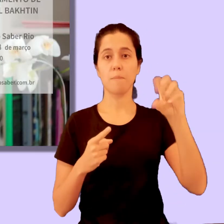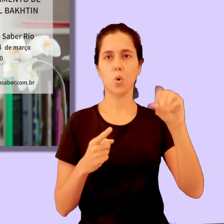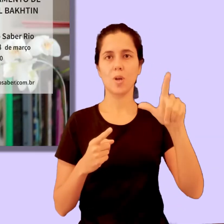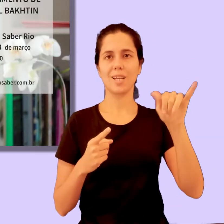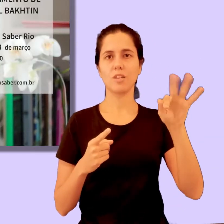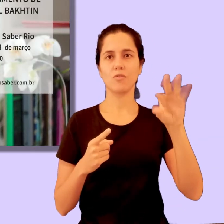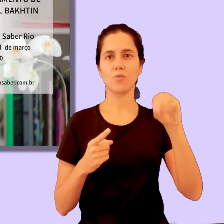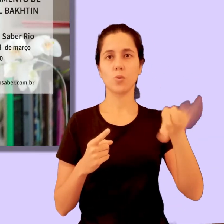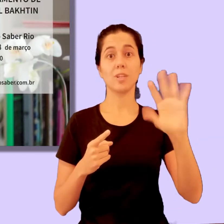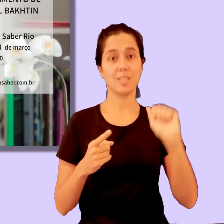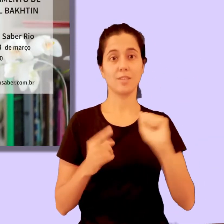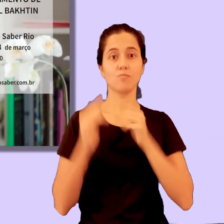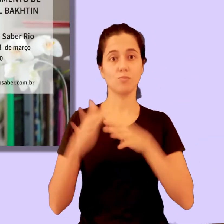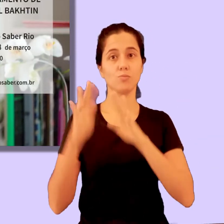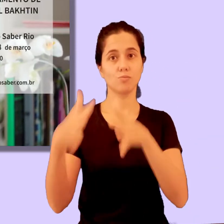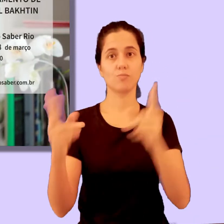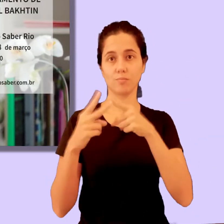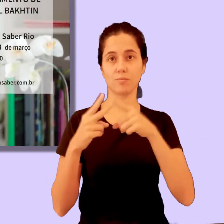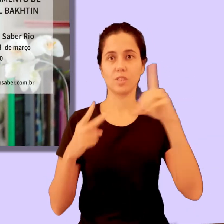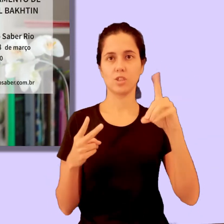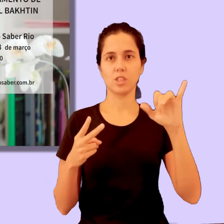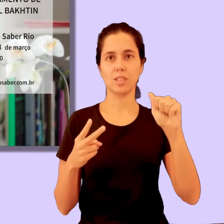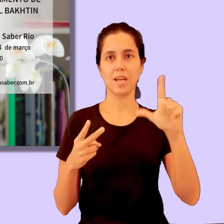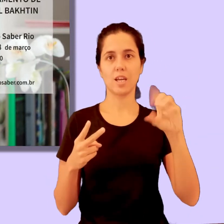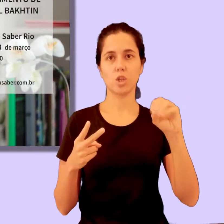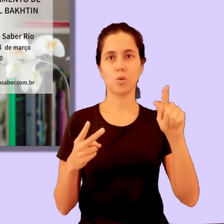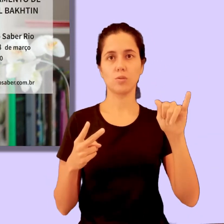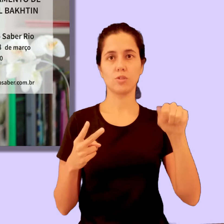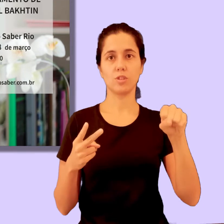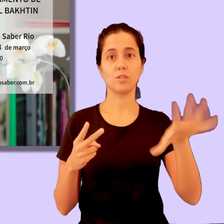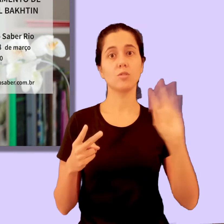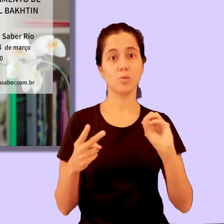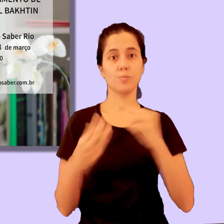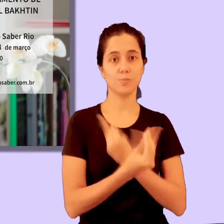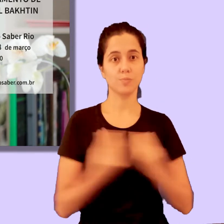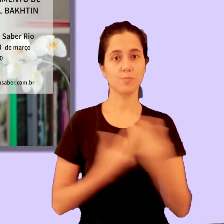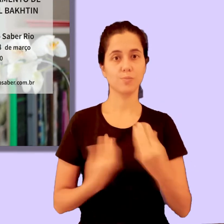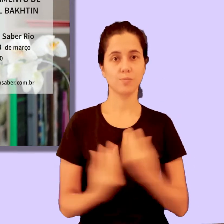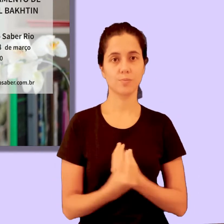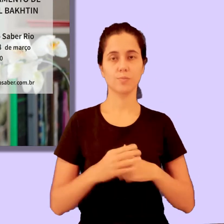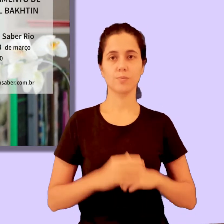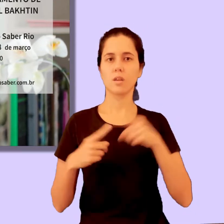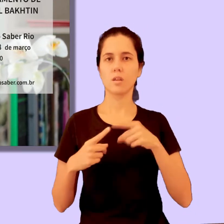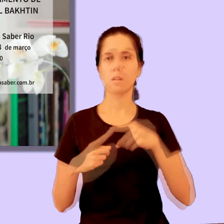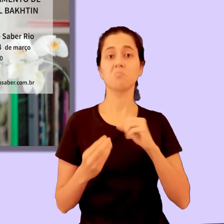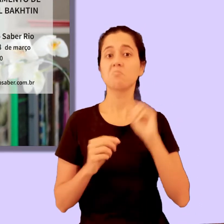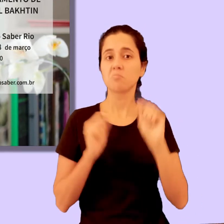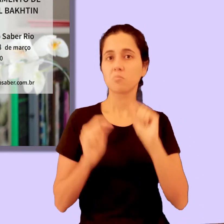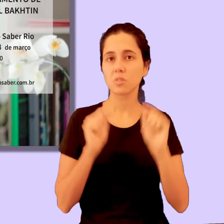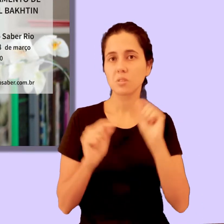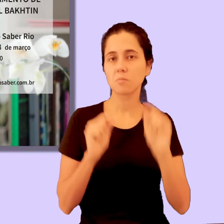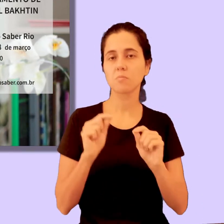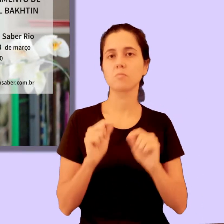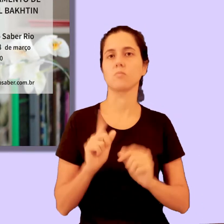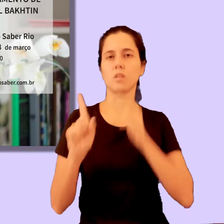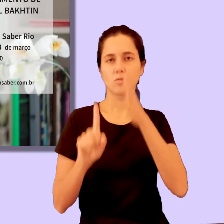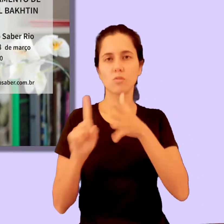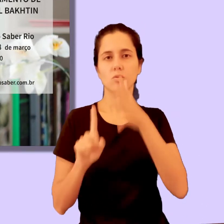de polifonia e o conceito de dialogismo. Polifonia, em síntese, diz